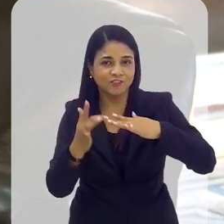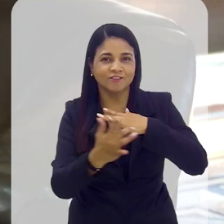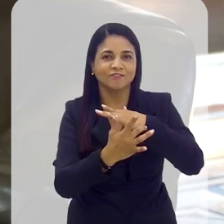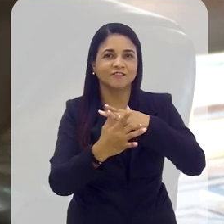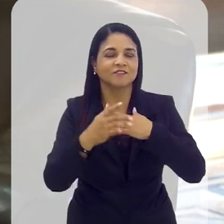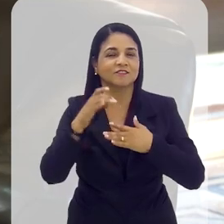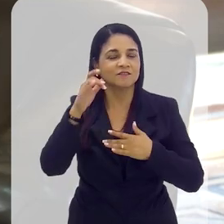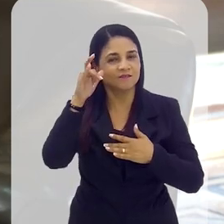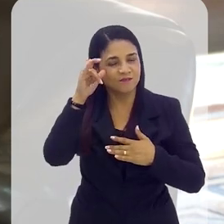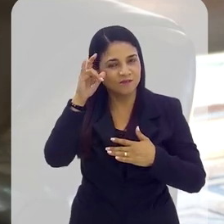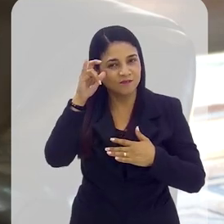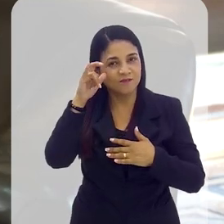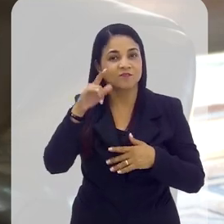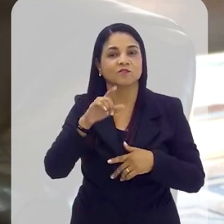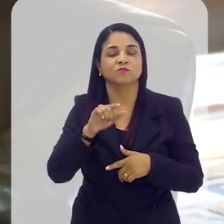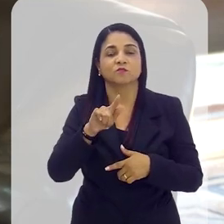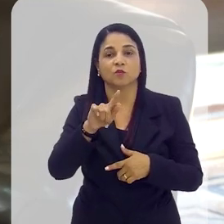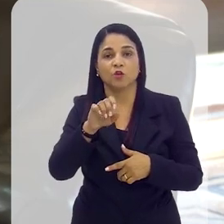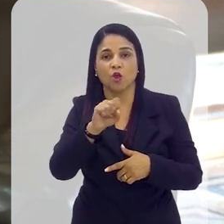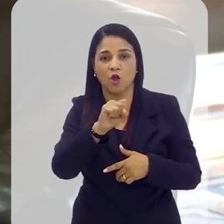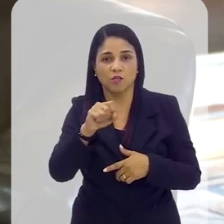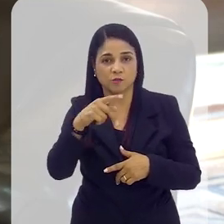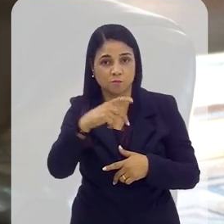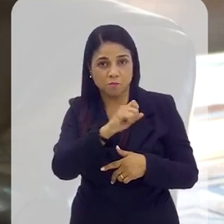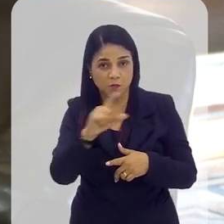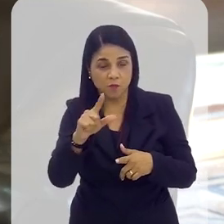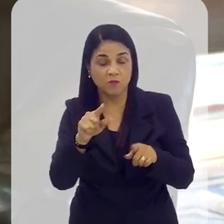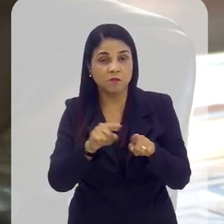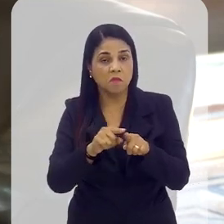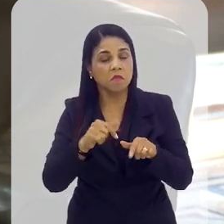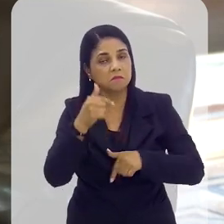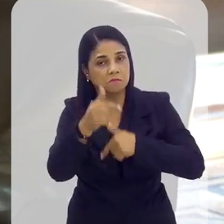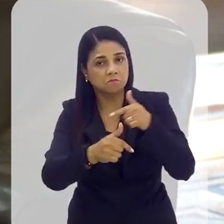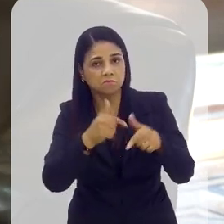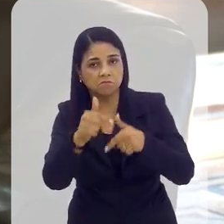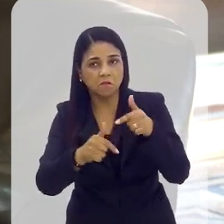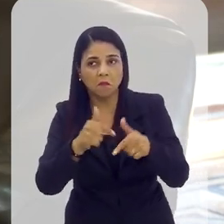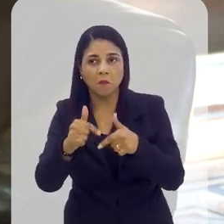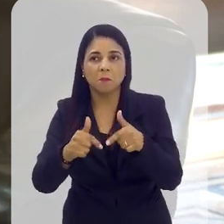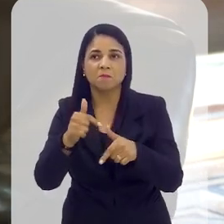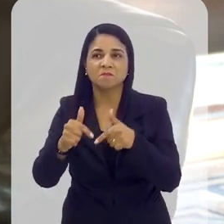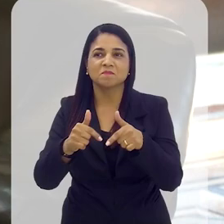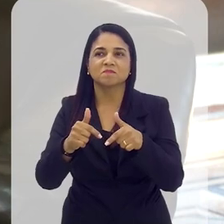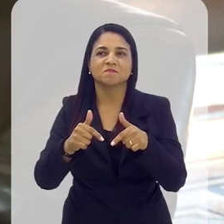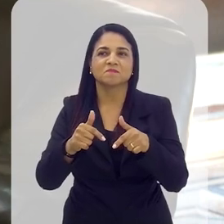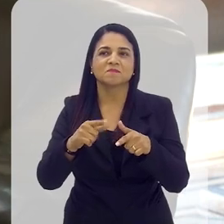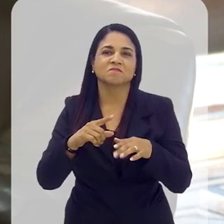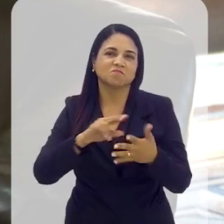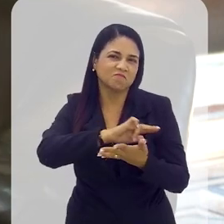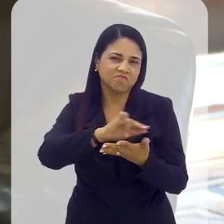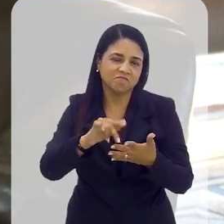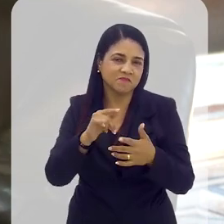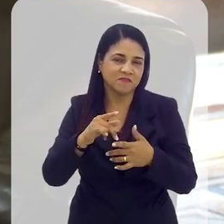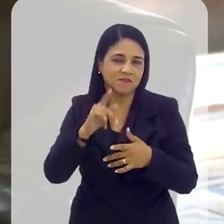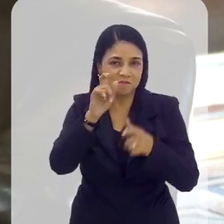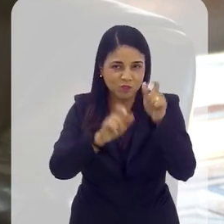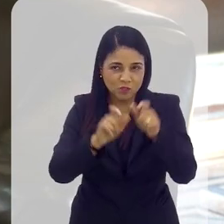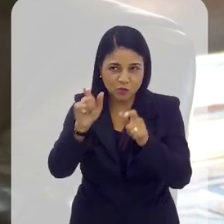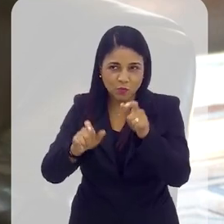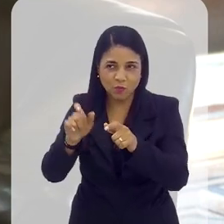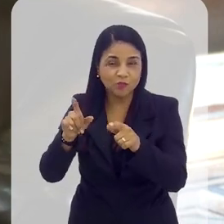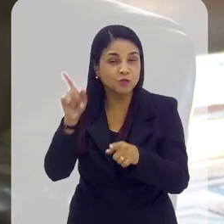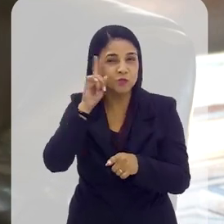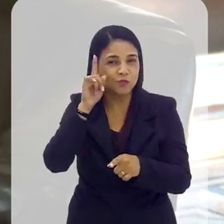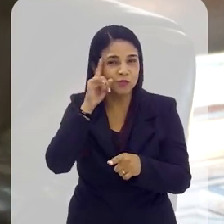nos canais da Central Gospel Music, mas presto serviço em todo um campo de várias pessoas, né?